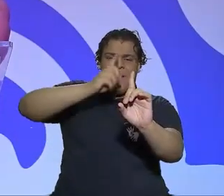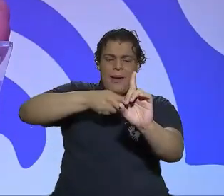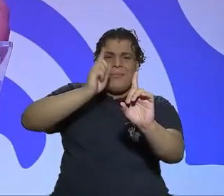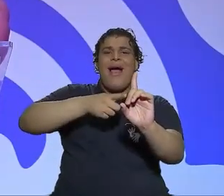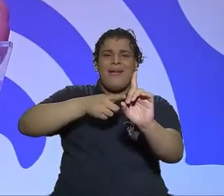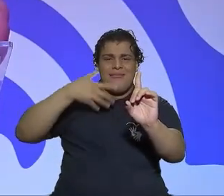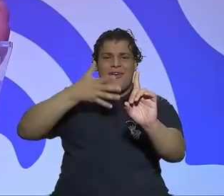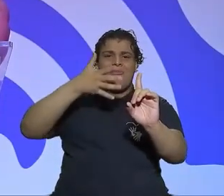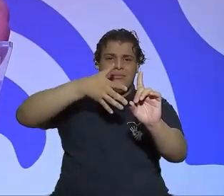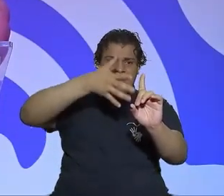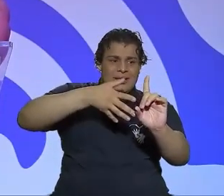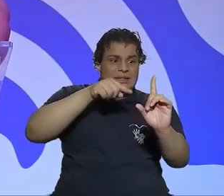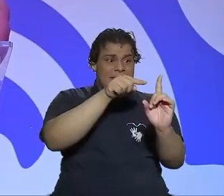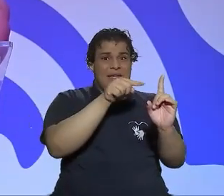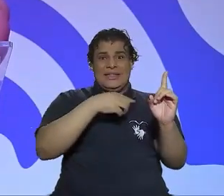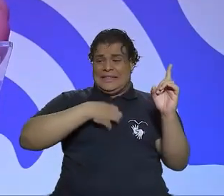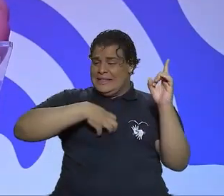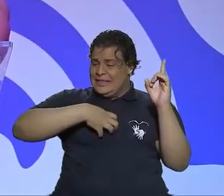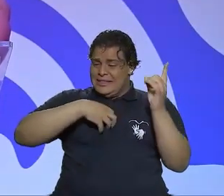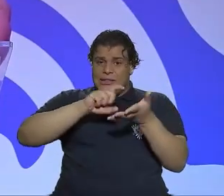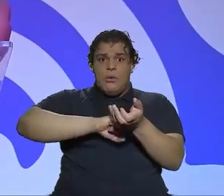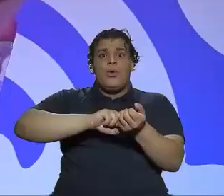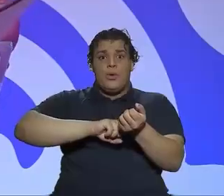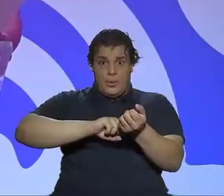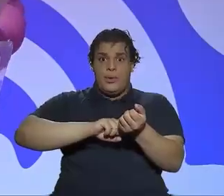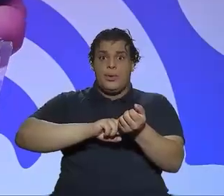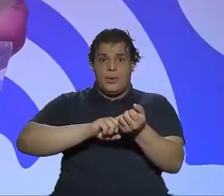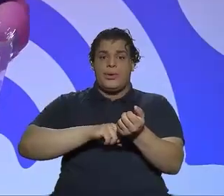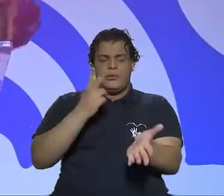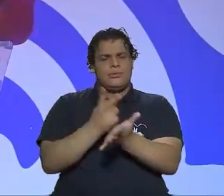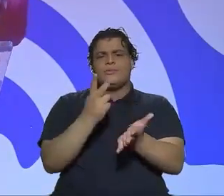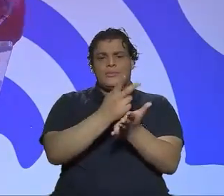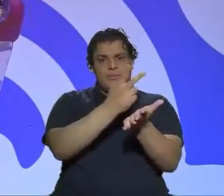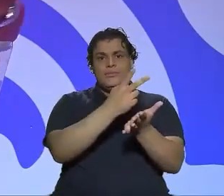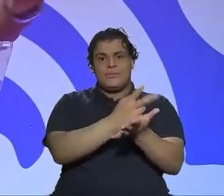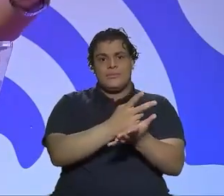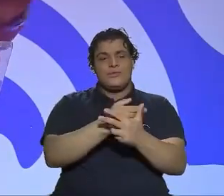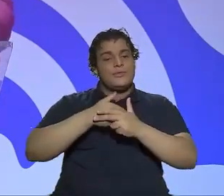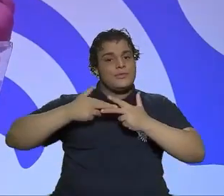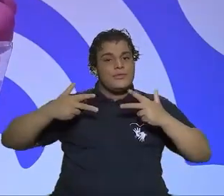uma sensação de desespero e ansiedade. E assim vai. E as